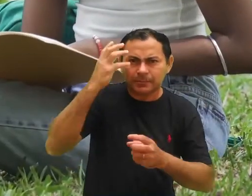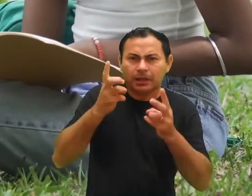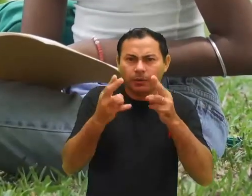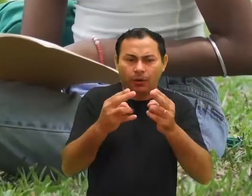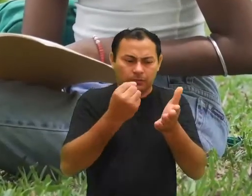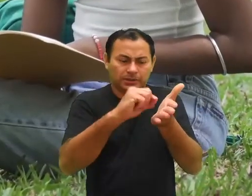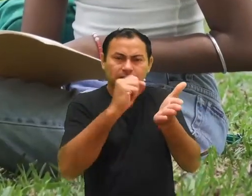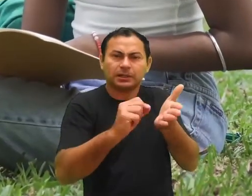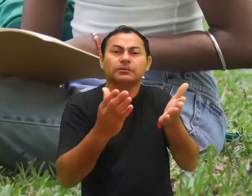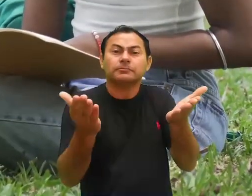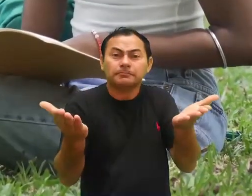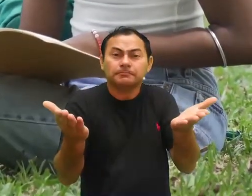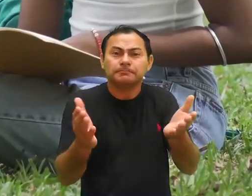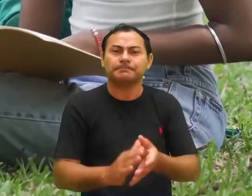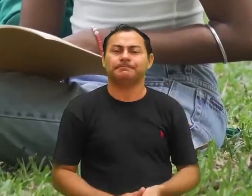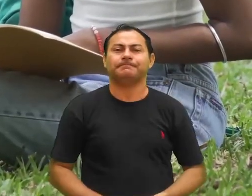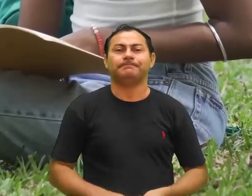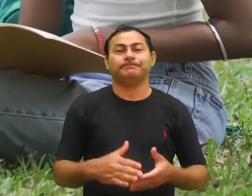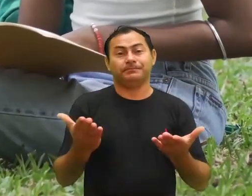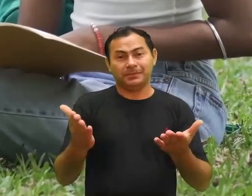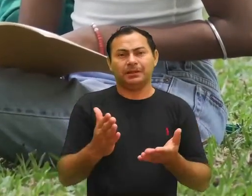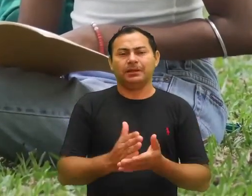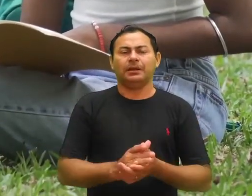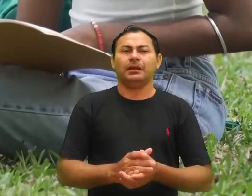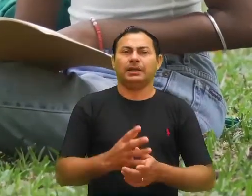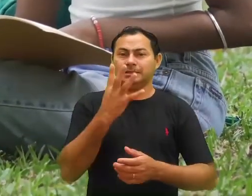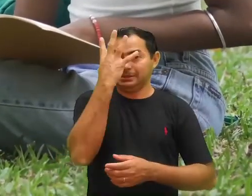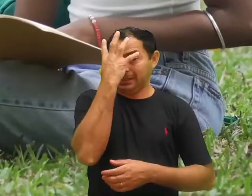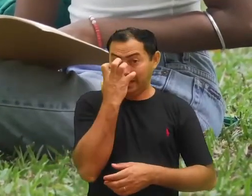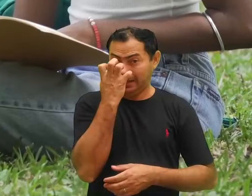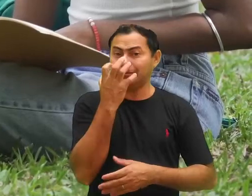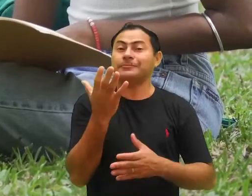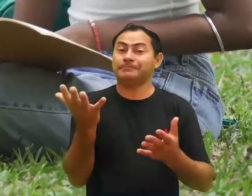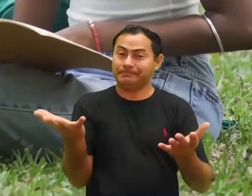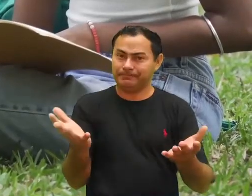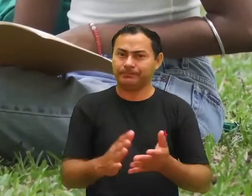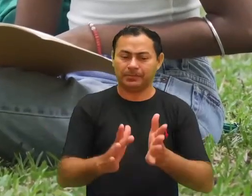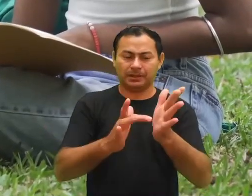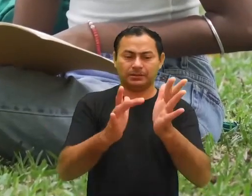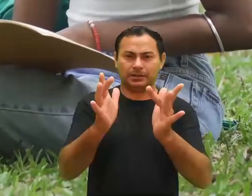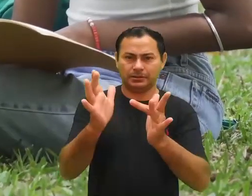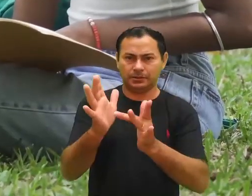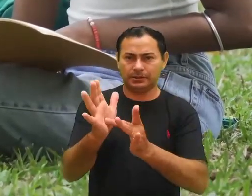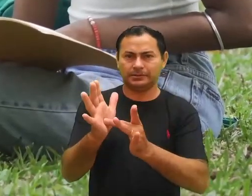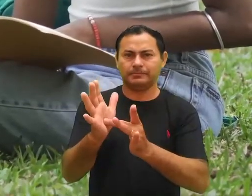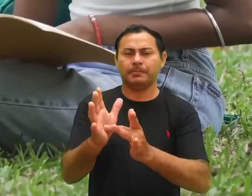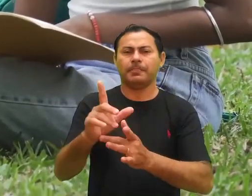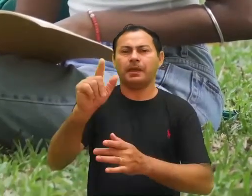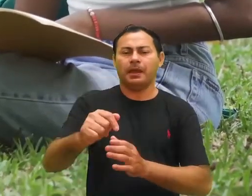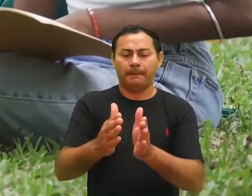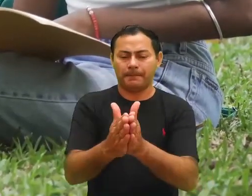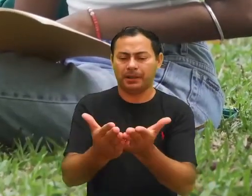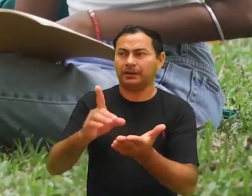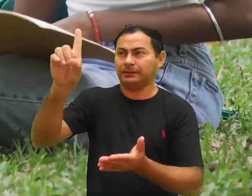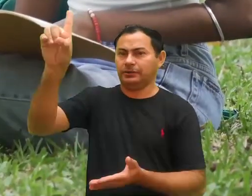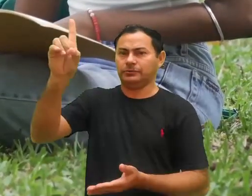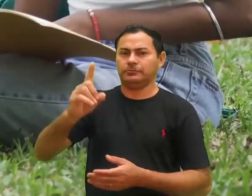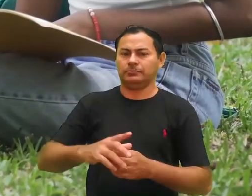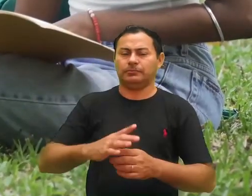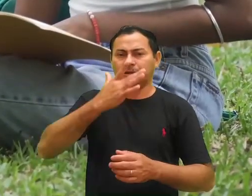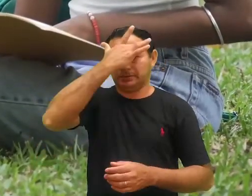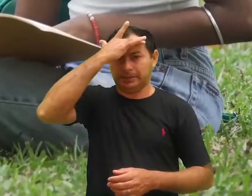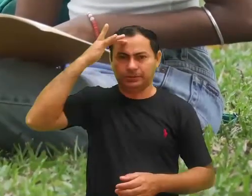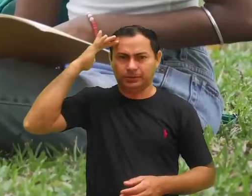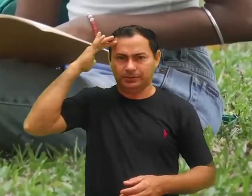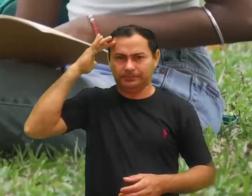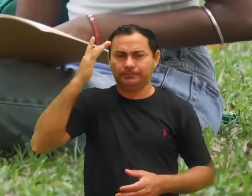vida, fazendo conforme está escrito? É algo muito sério isso aí, hein? Jesus era a